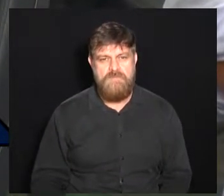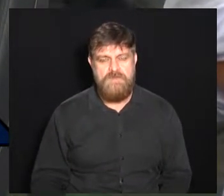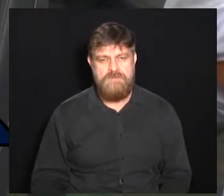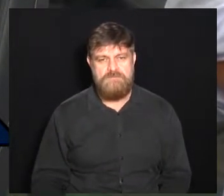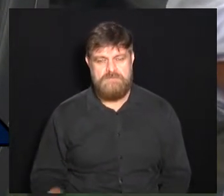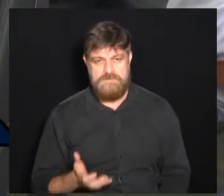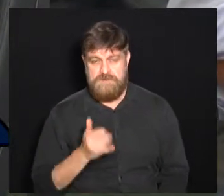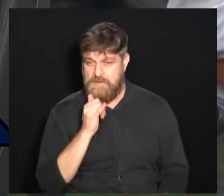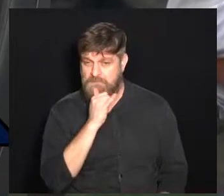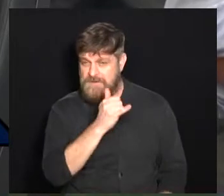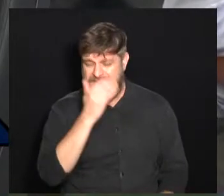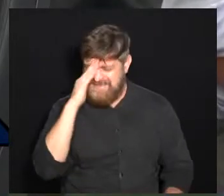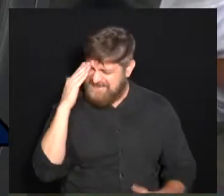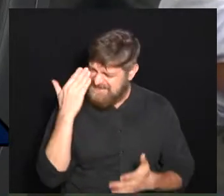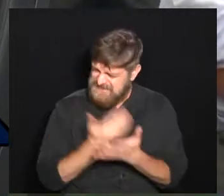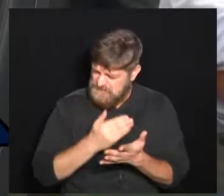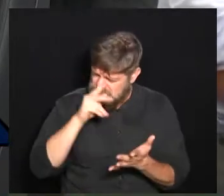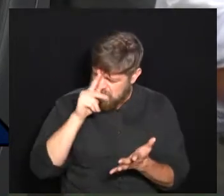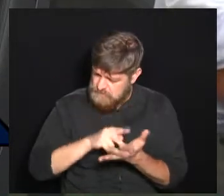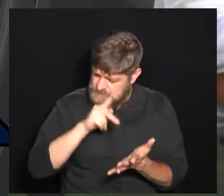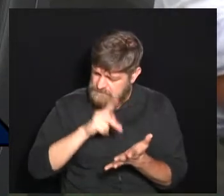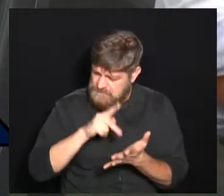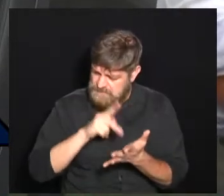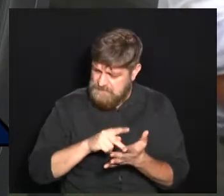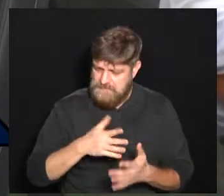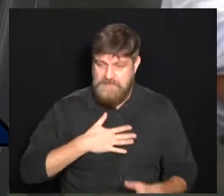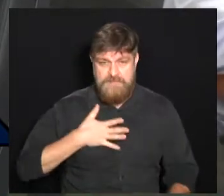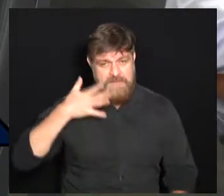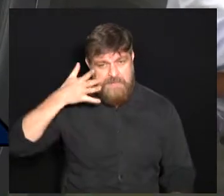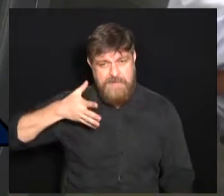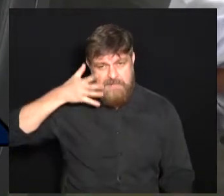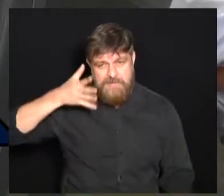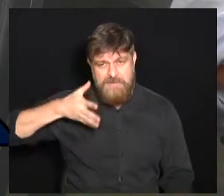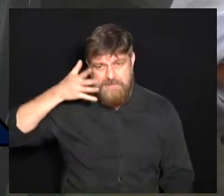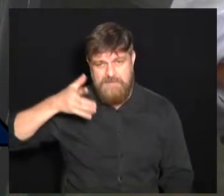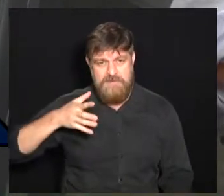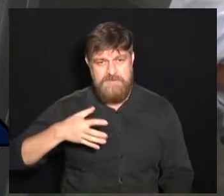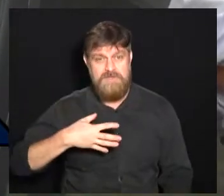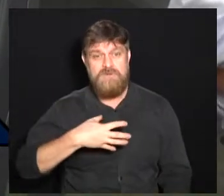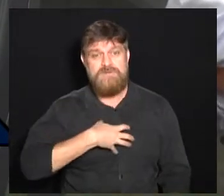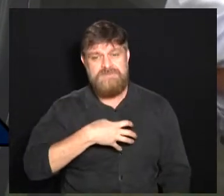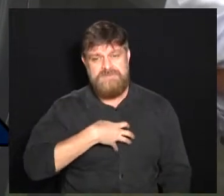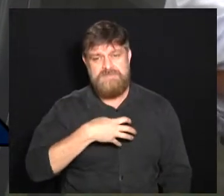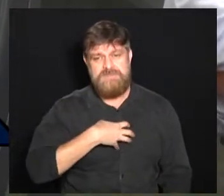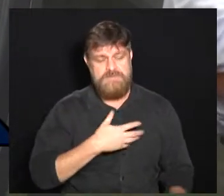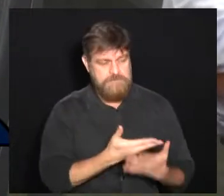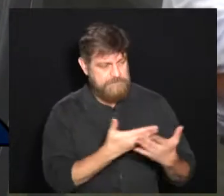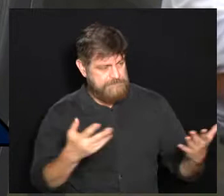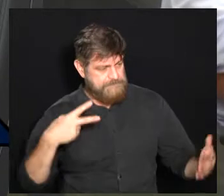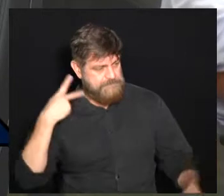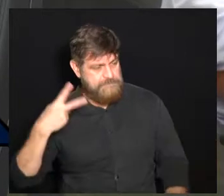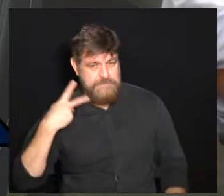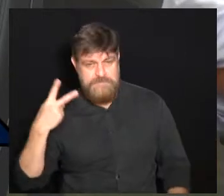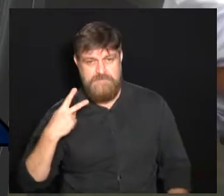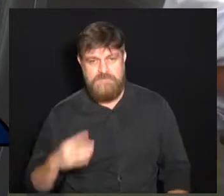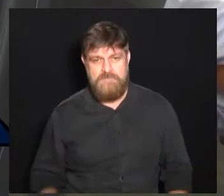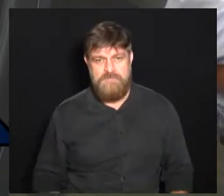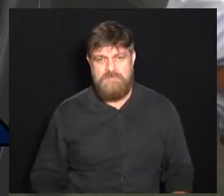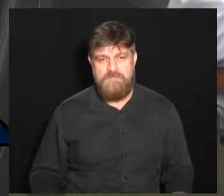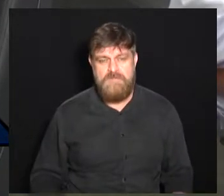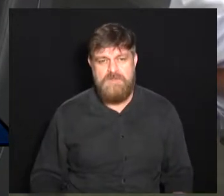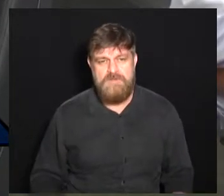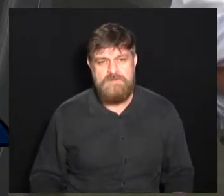dizer que eu tenho absoluta certeza que na minha fala contempla o sentimento de todos esses vereadores aqui, eu vou pedir a permissão